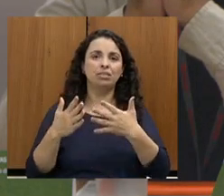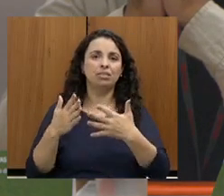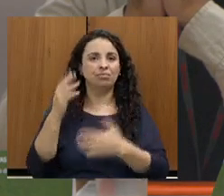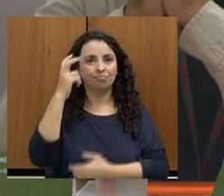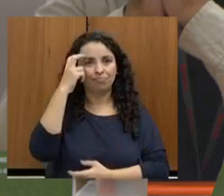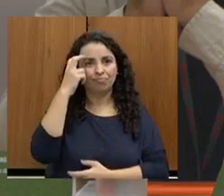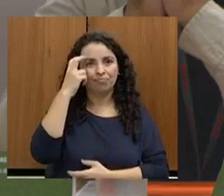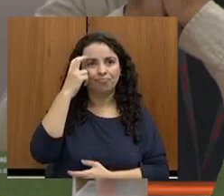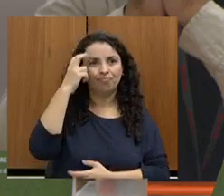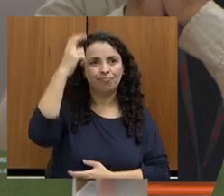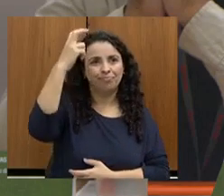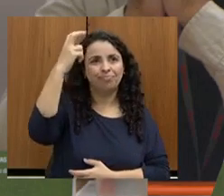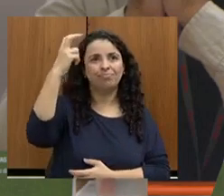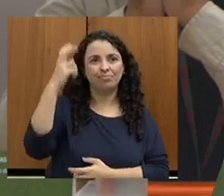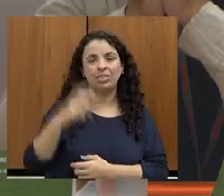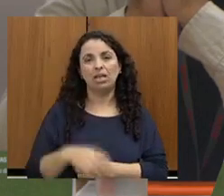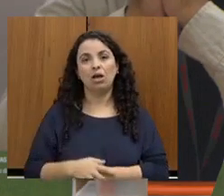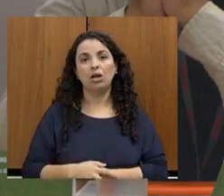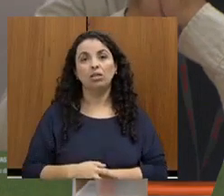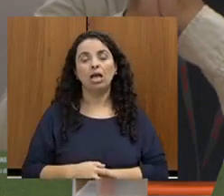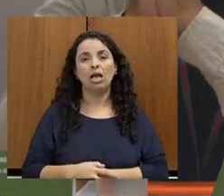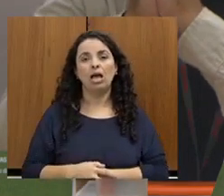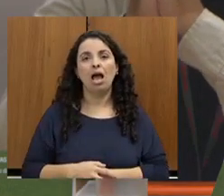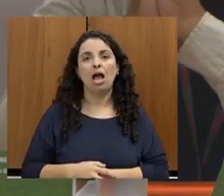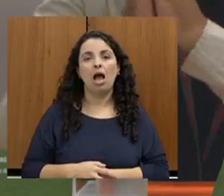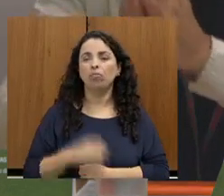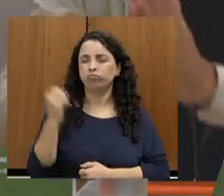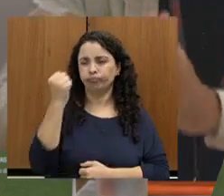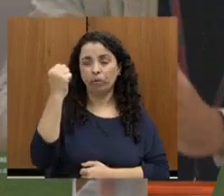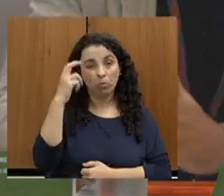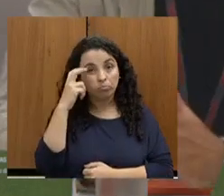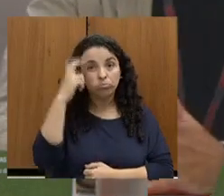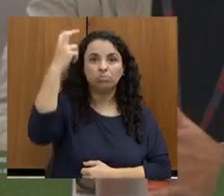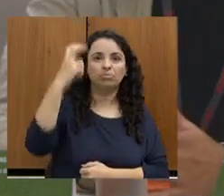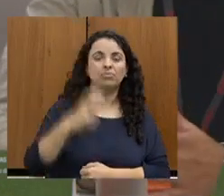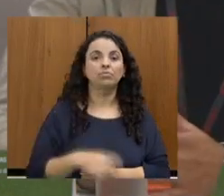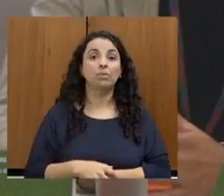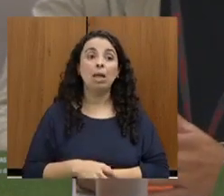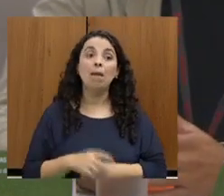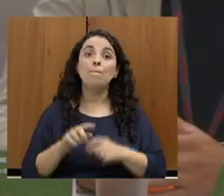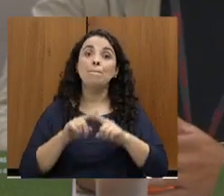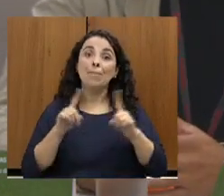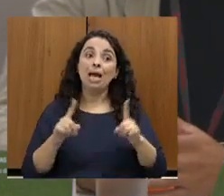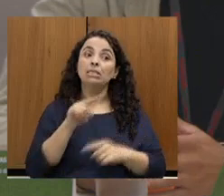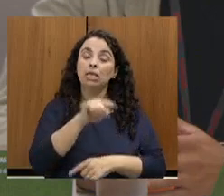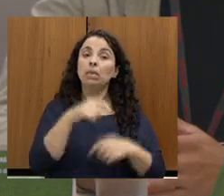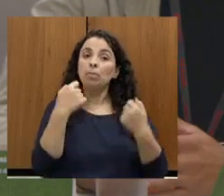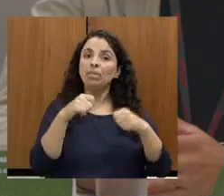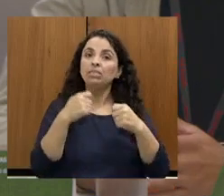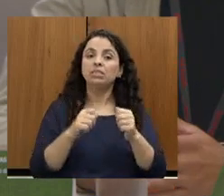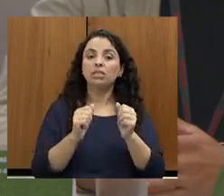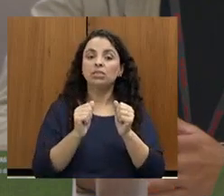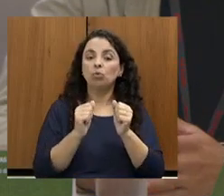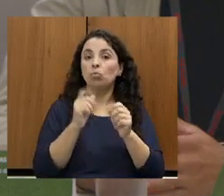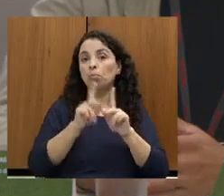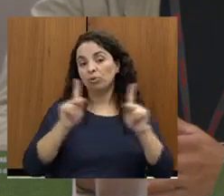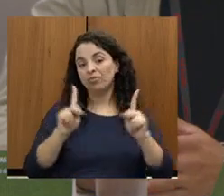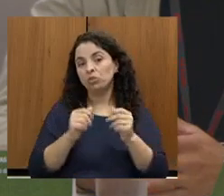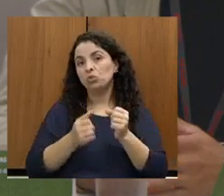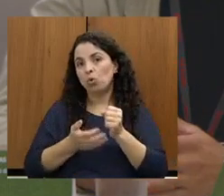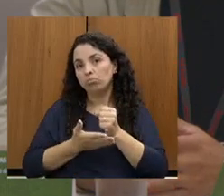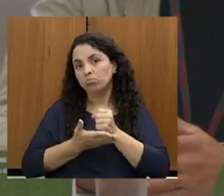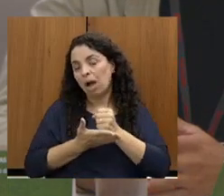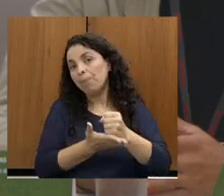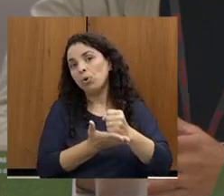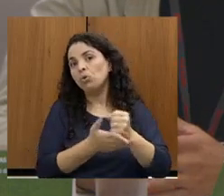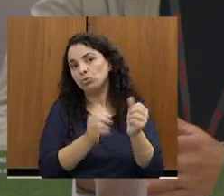Mas a socialização e a manutenção da sua dignidade exige um professor auxiliar, porque ele realmente não sabe